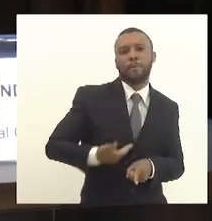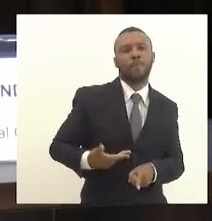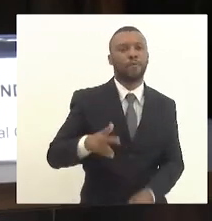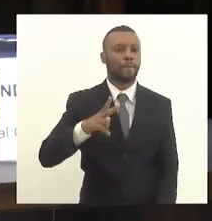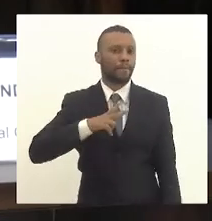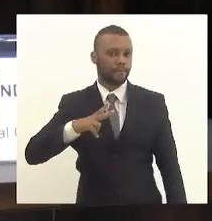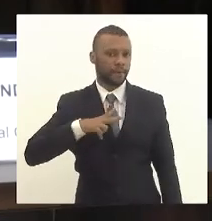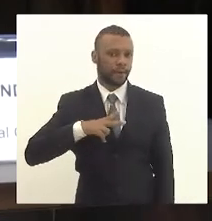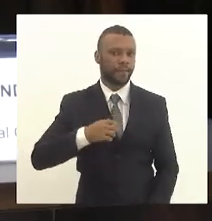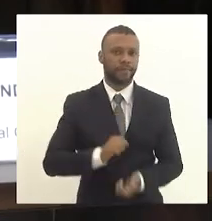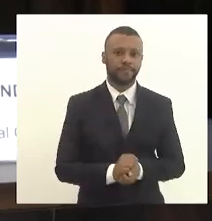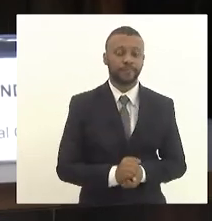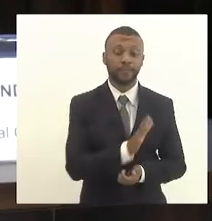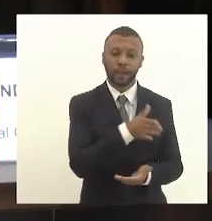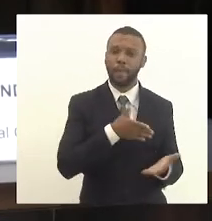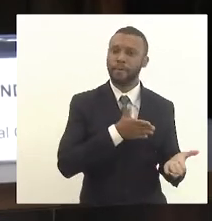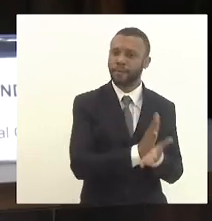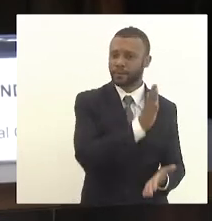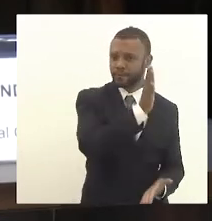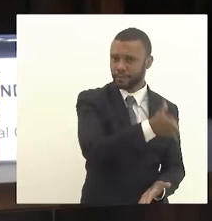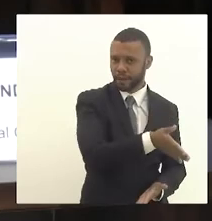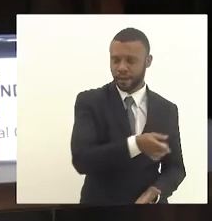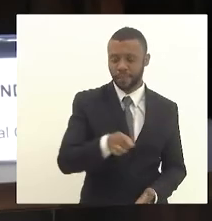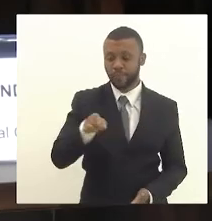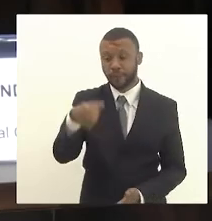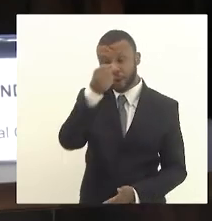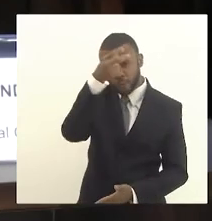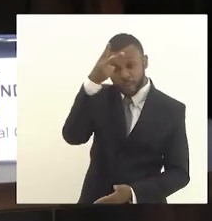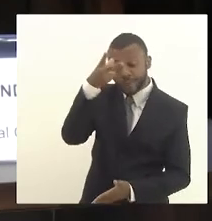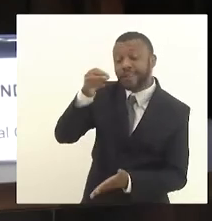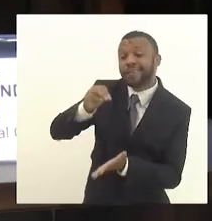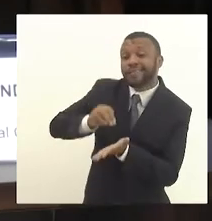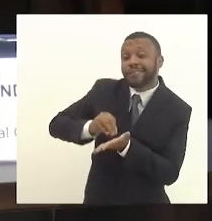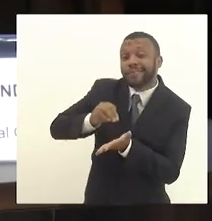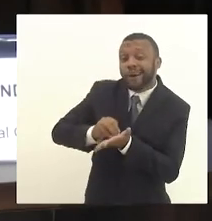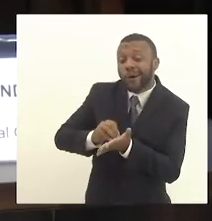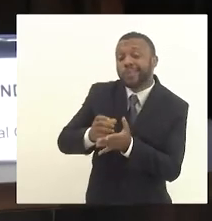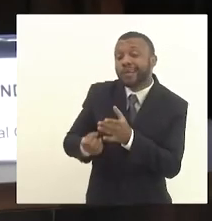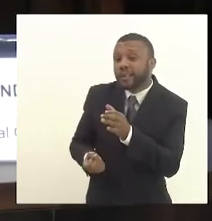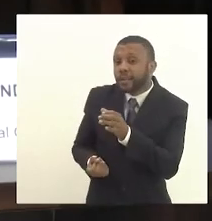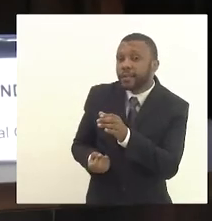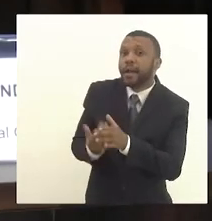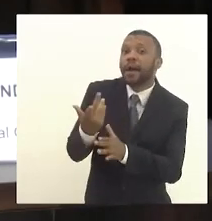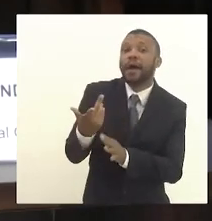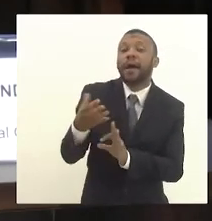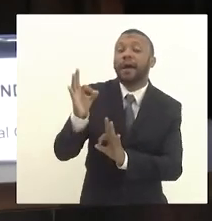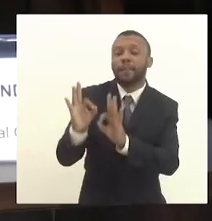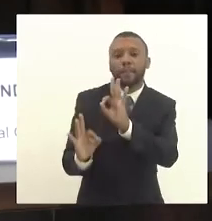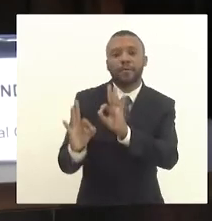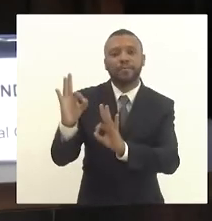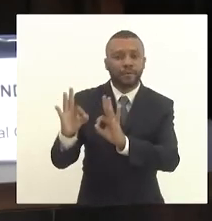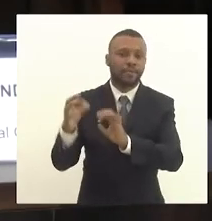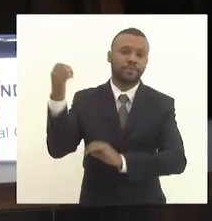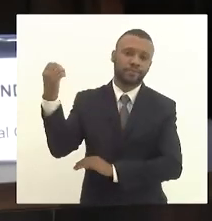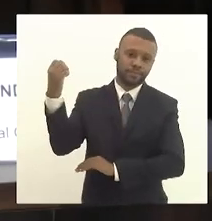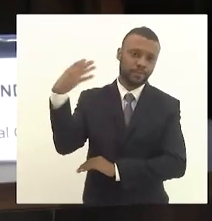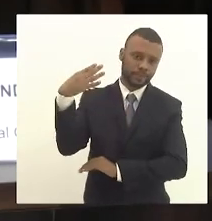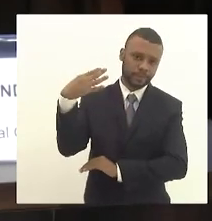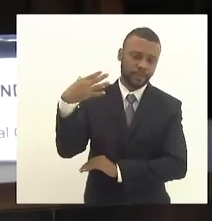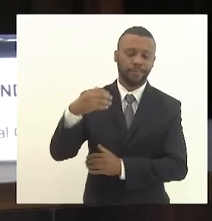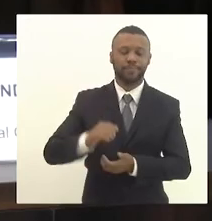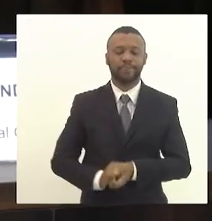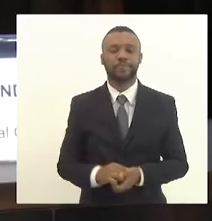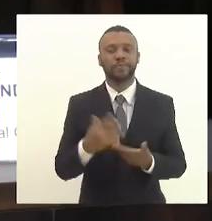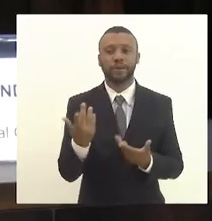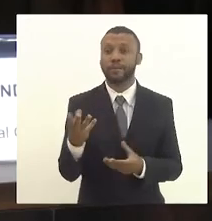os municípios que ainda estão em implantação desses projetos de iluminação, tá? Então, dentro desse cenário, nós temos